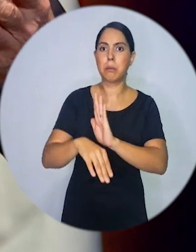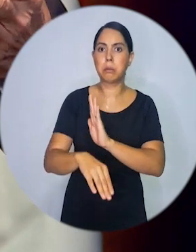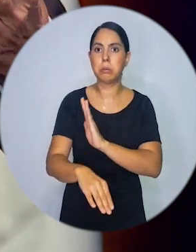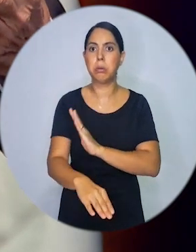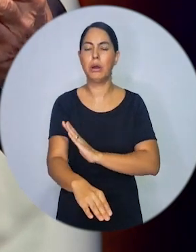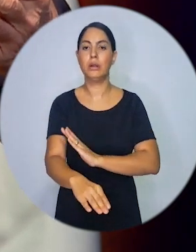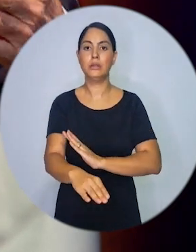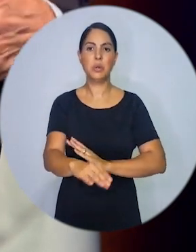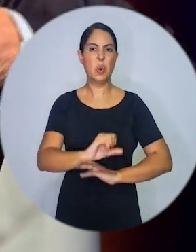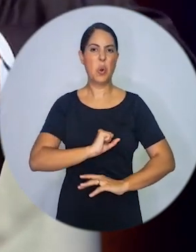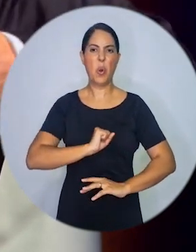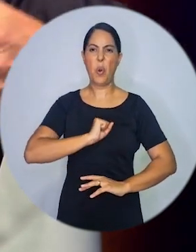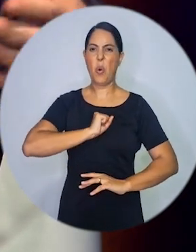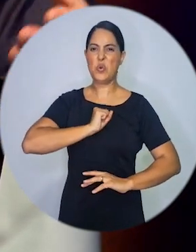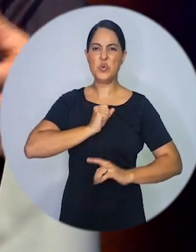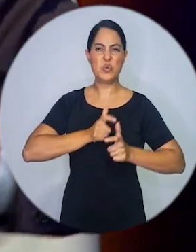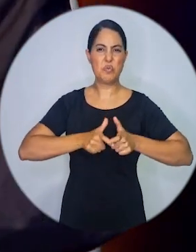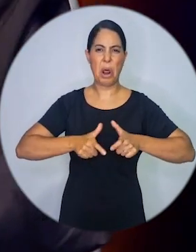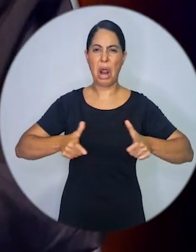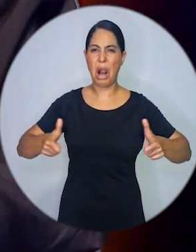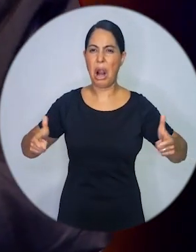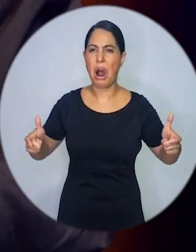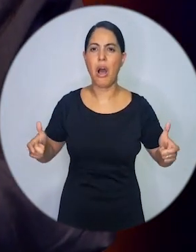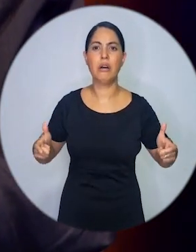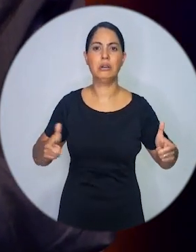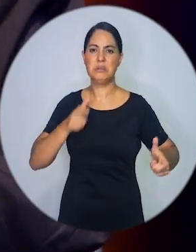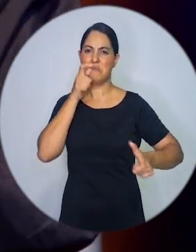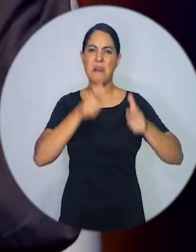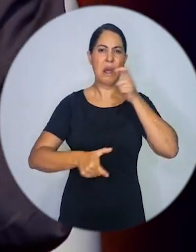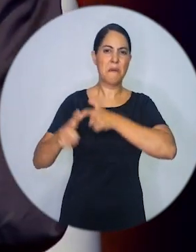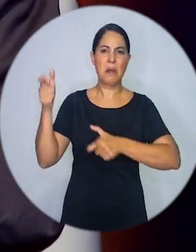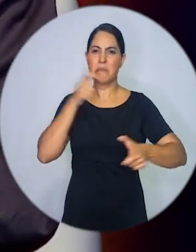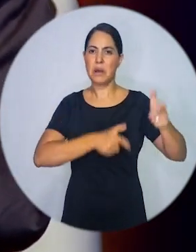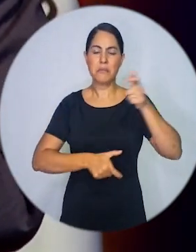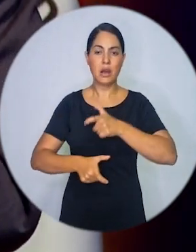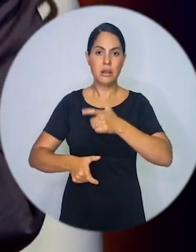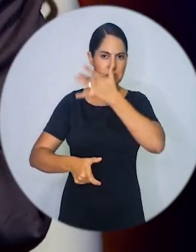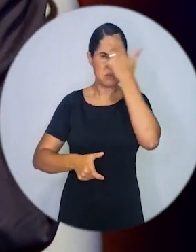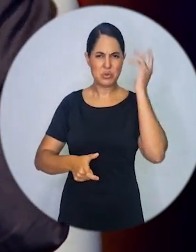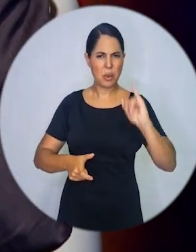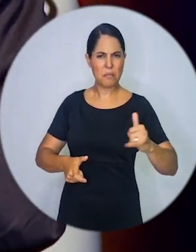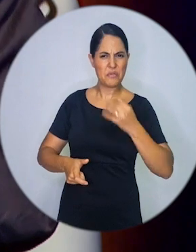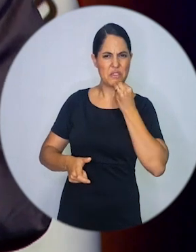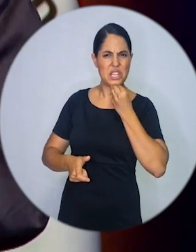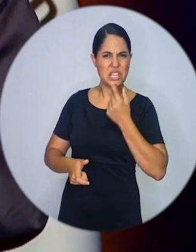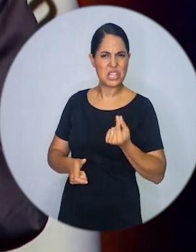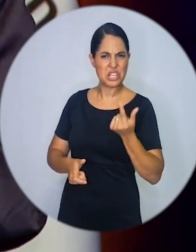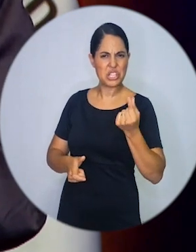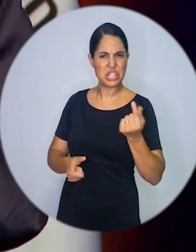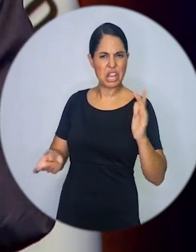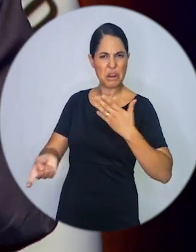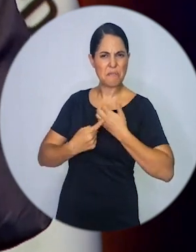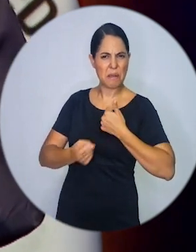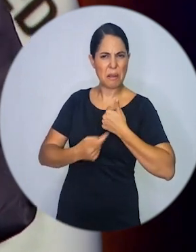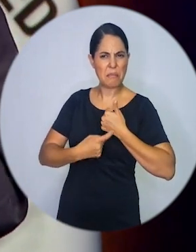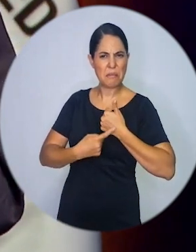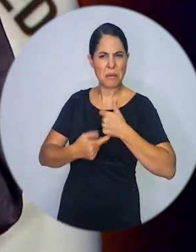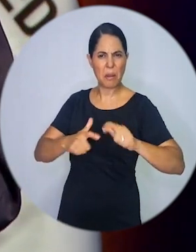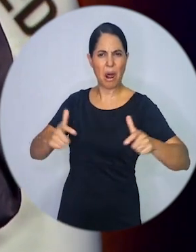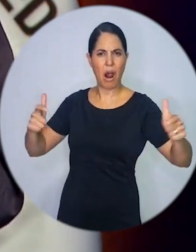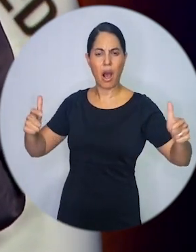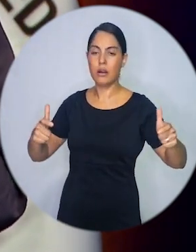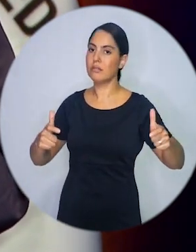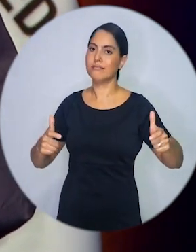naufragar em pântanos de ódio em que as pessoas se ofendem e alguns estão ganhando dinheiro porque isso gera